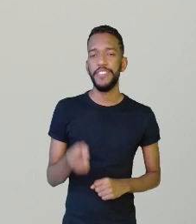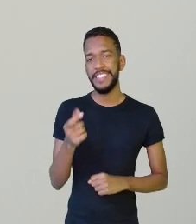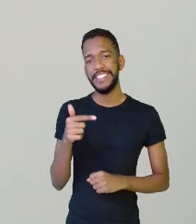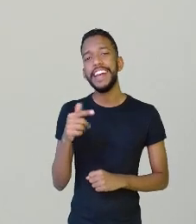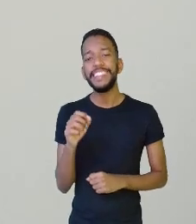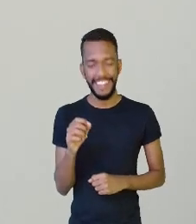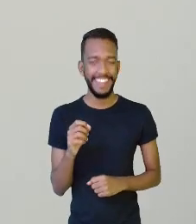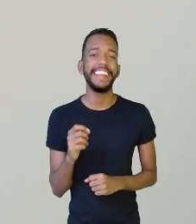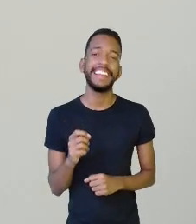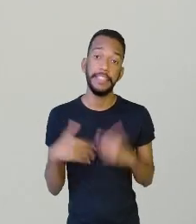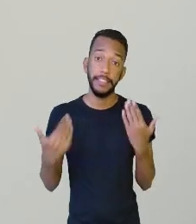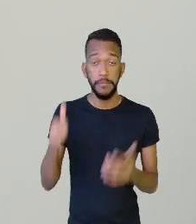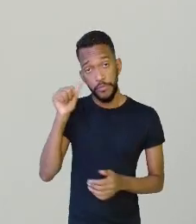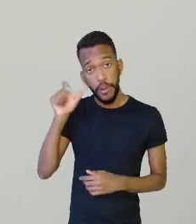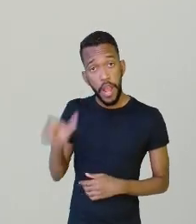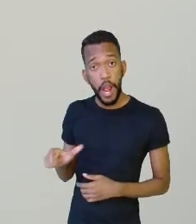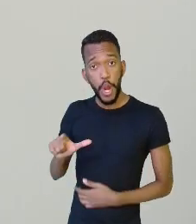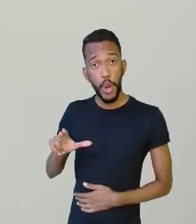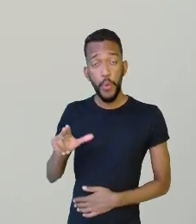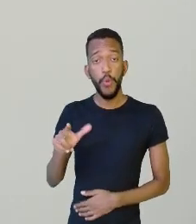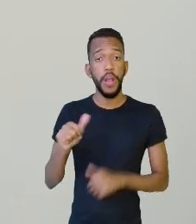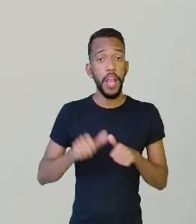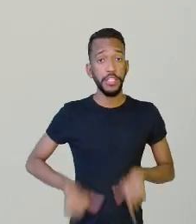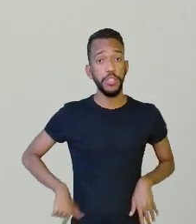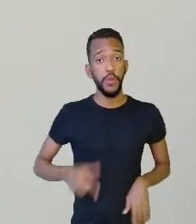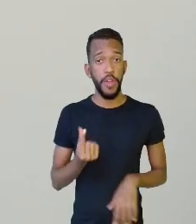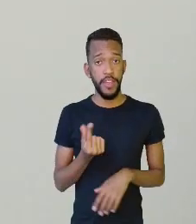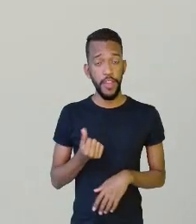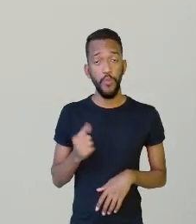89,70. Então, Dona Lu gastou R$